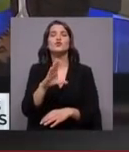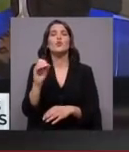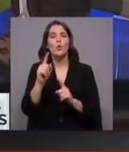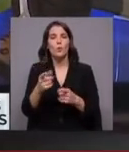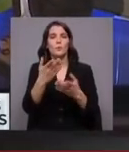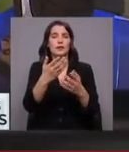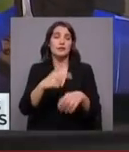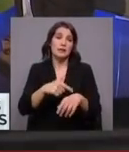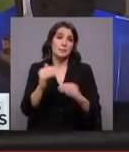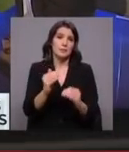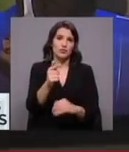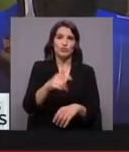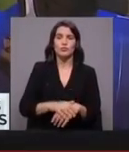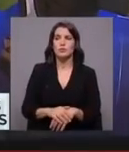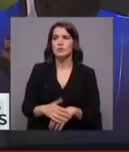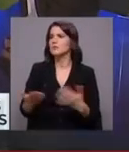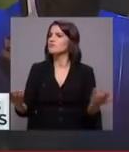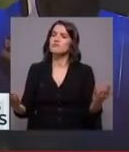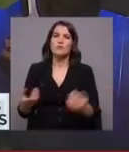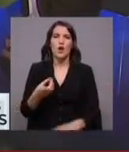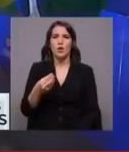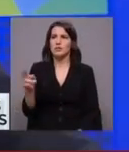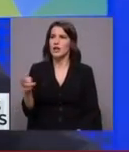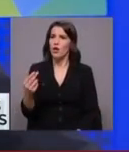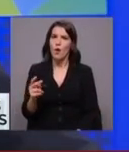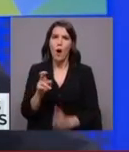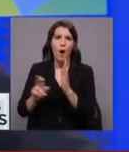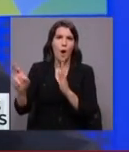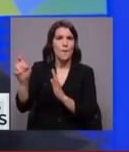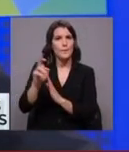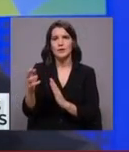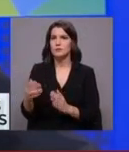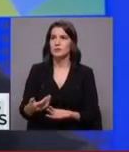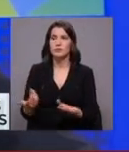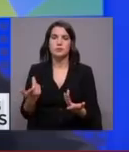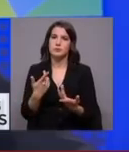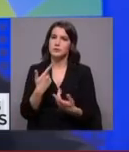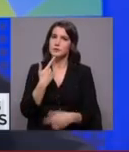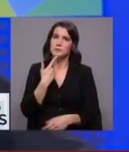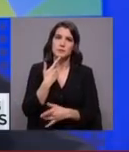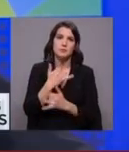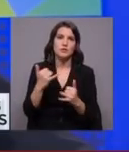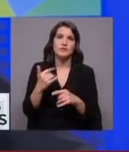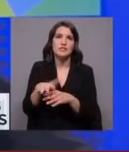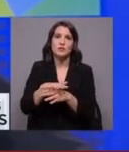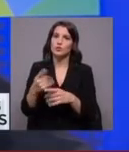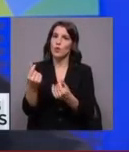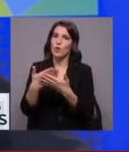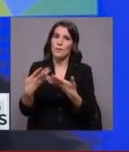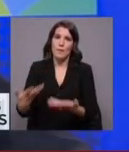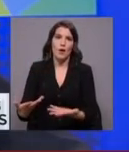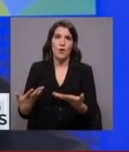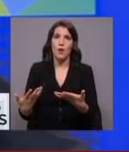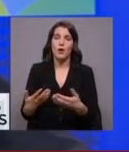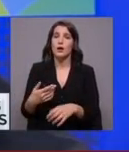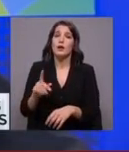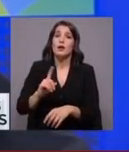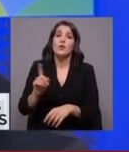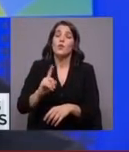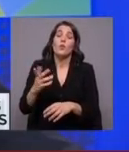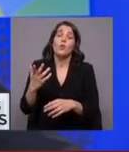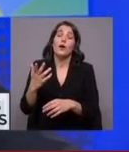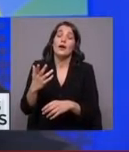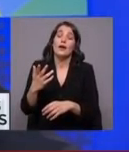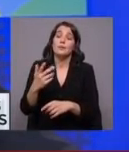têm menos tempo da cana não não branca subir para não ser que esteja alguma dúvida razoável em função da atual situação económica Portuguesa e isso é uma coisa Popular